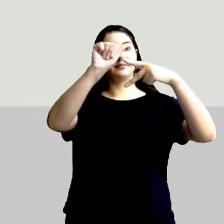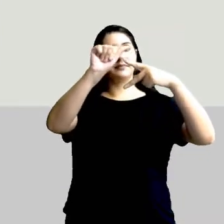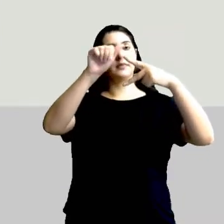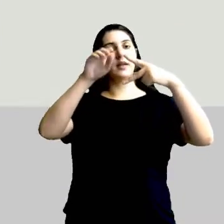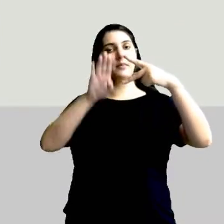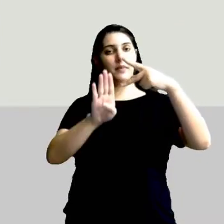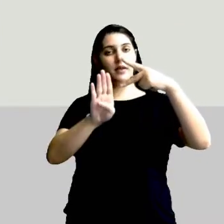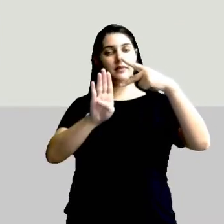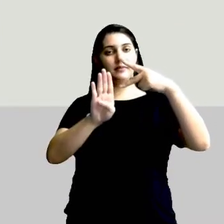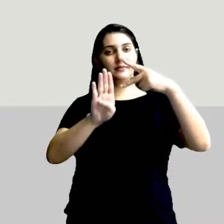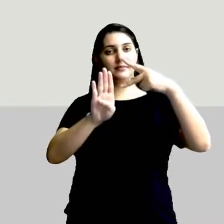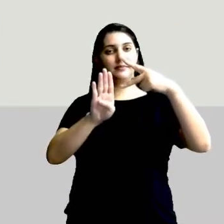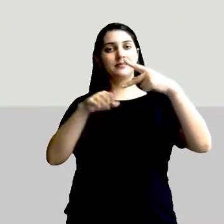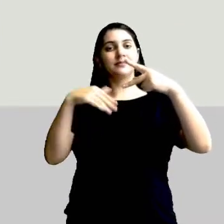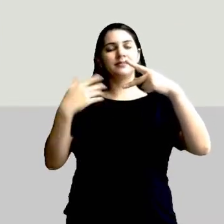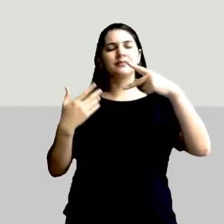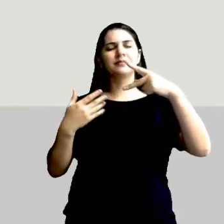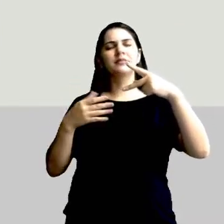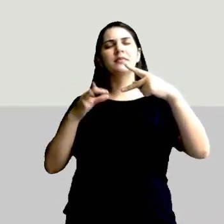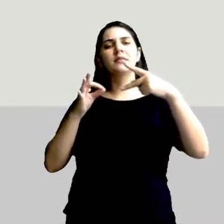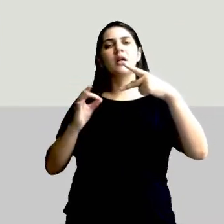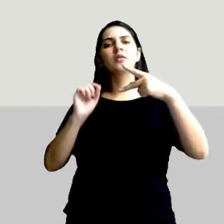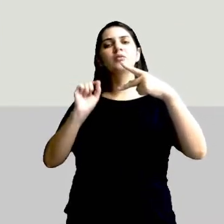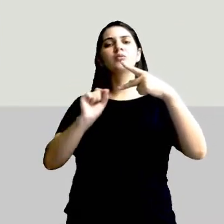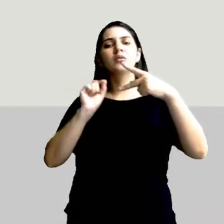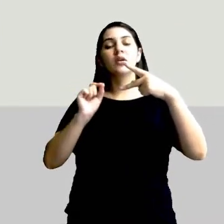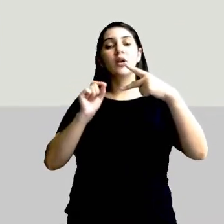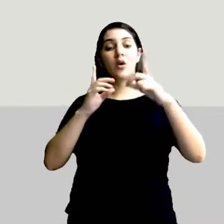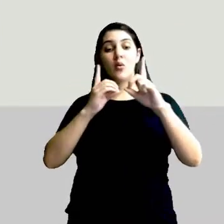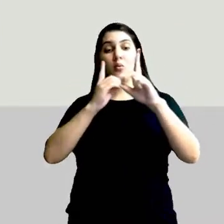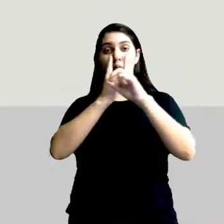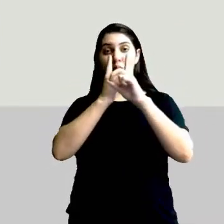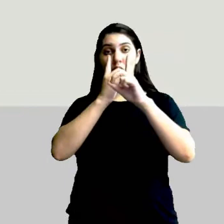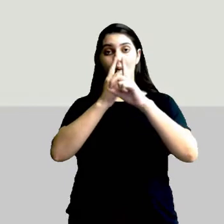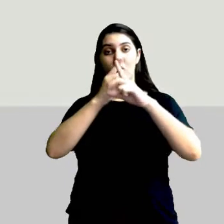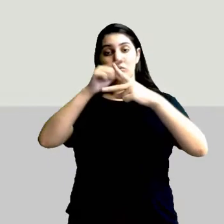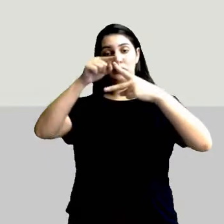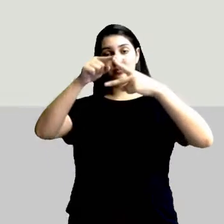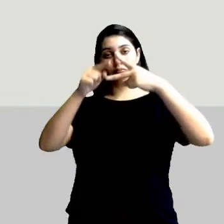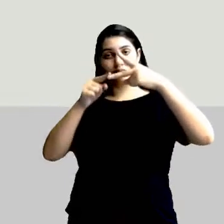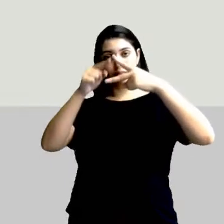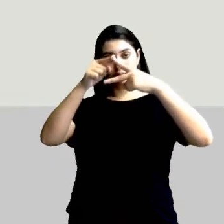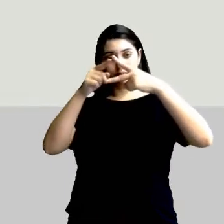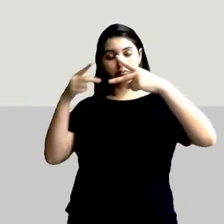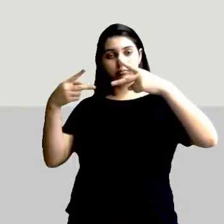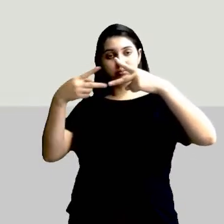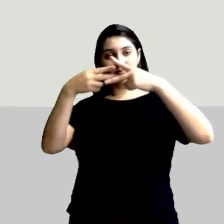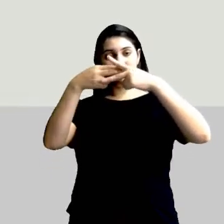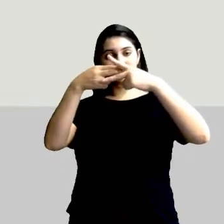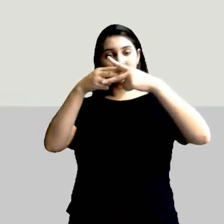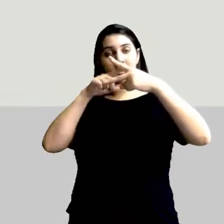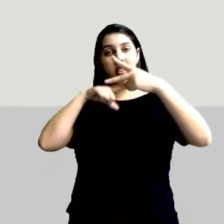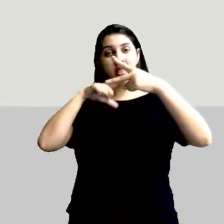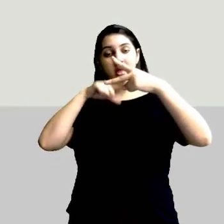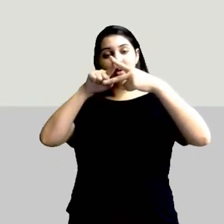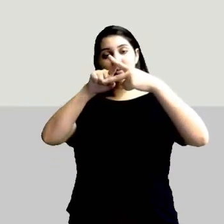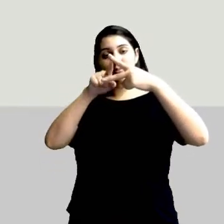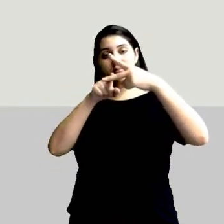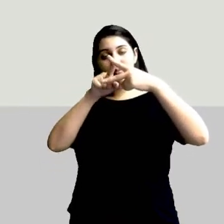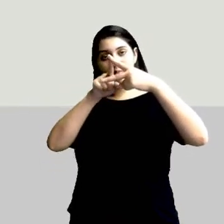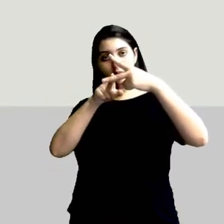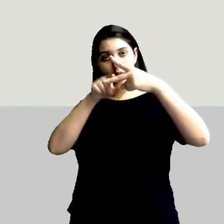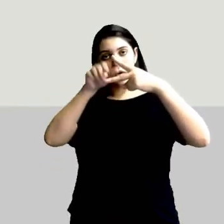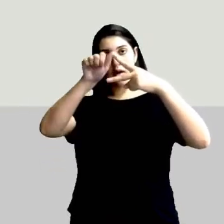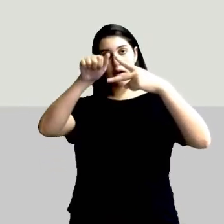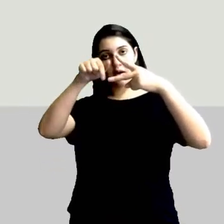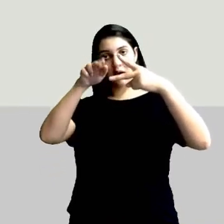a semi-reta B. Justamente o encontro entre essas duas semi-retas forma o